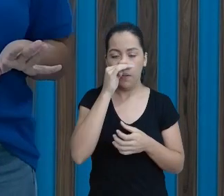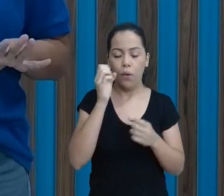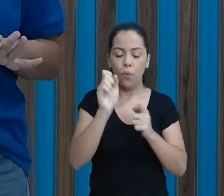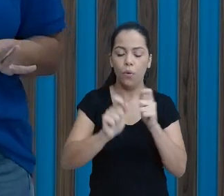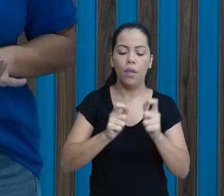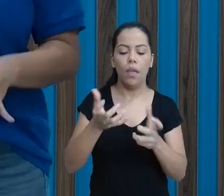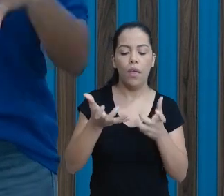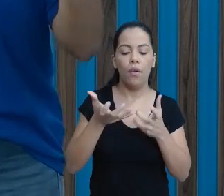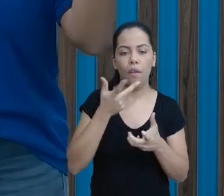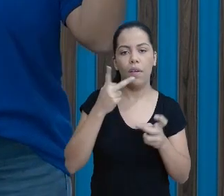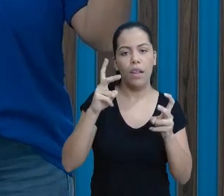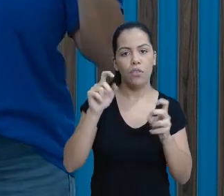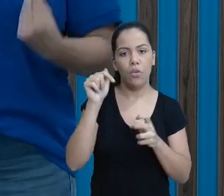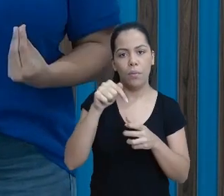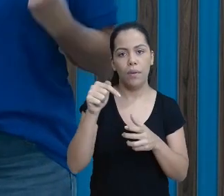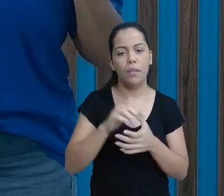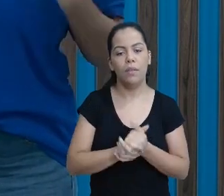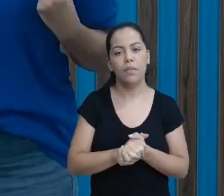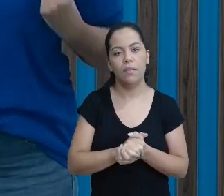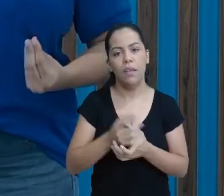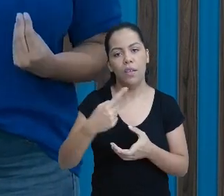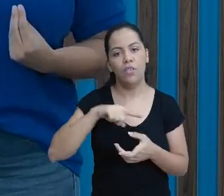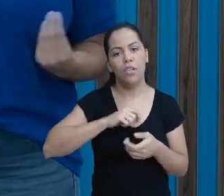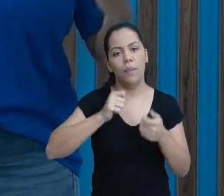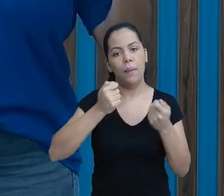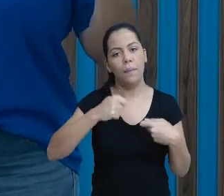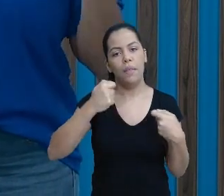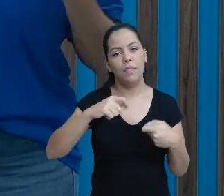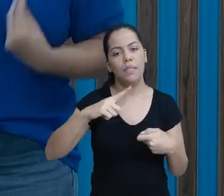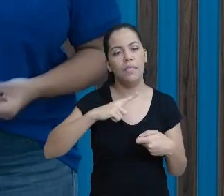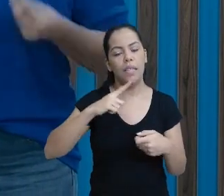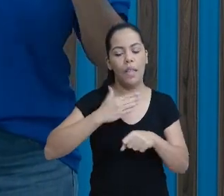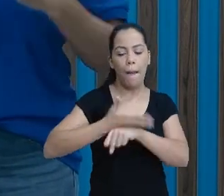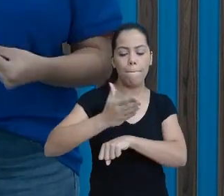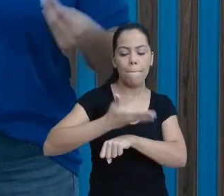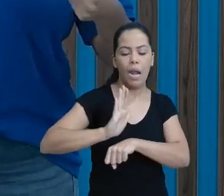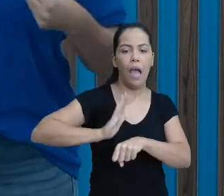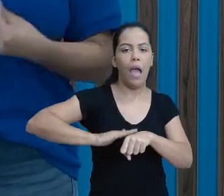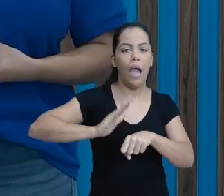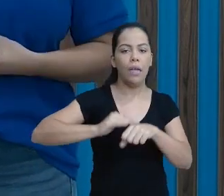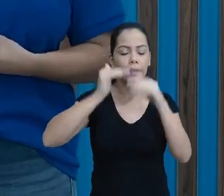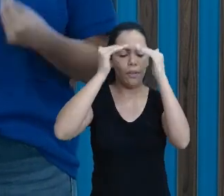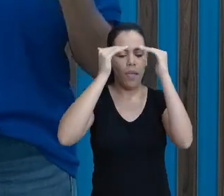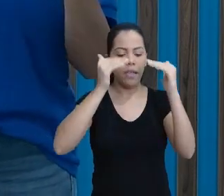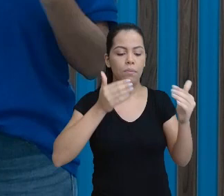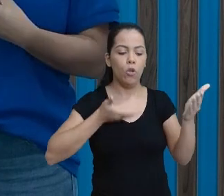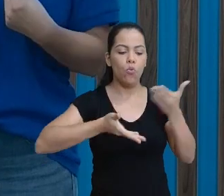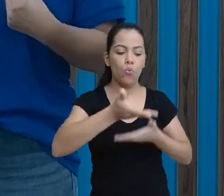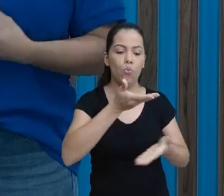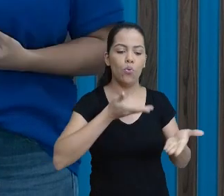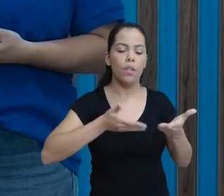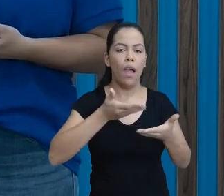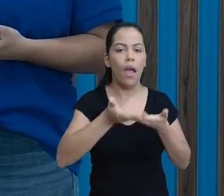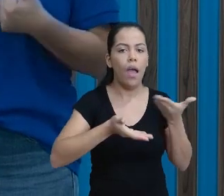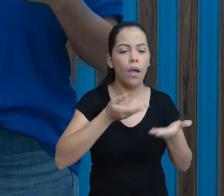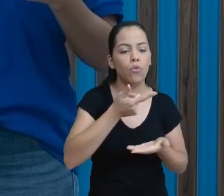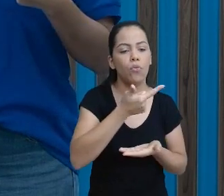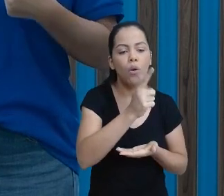isso? Exerçamos a tolerância. Exerçamos o cuidado com o outro. A gente tem que sempre